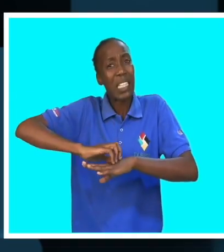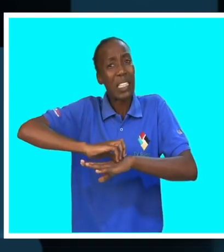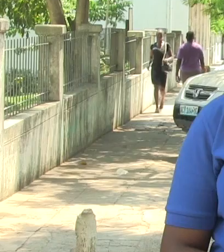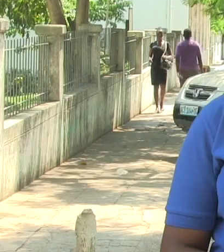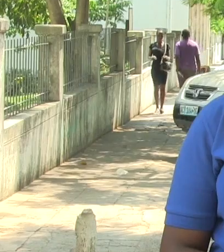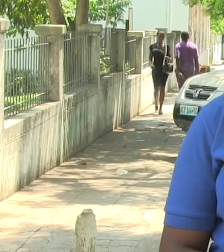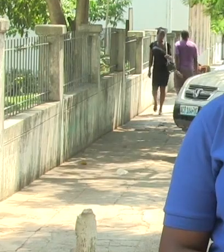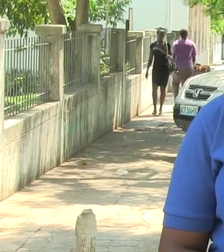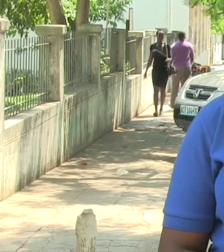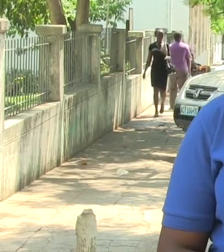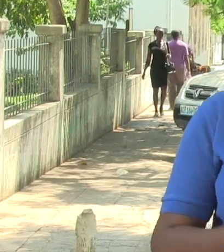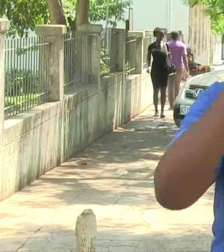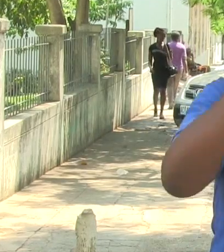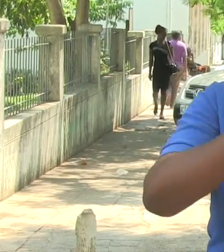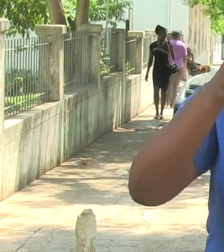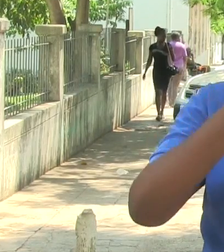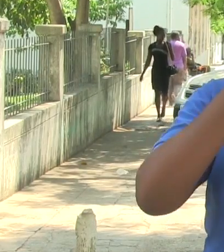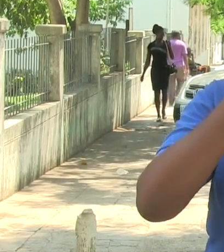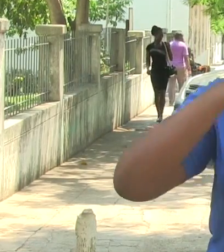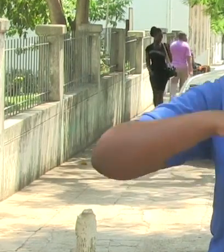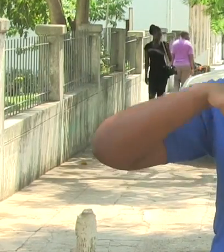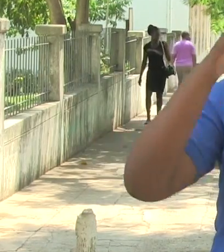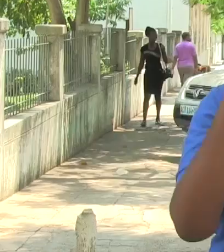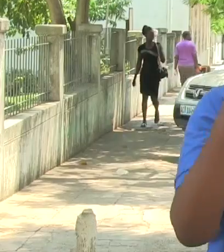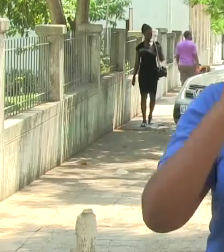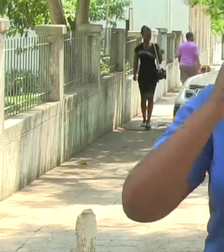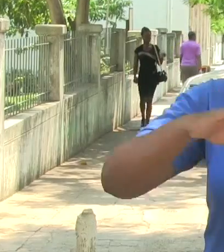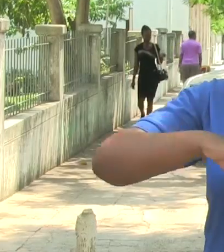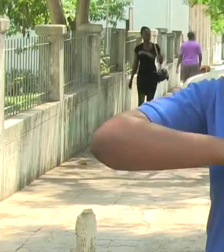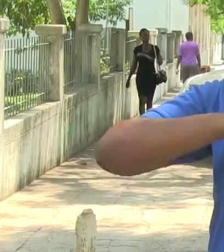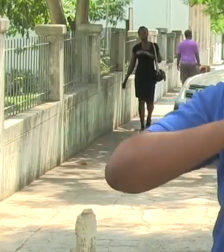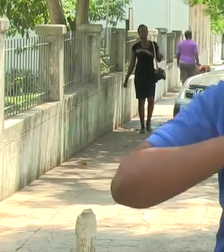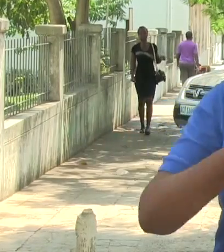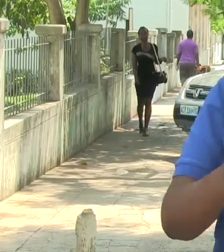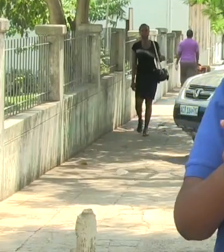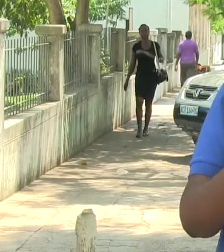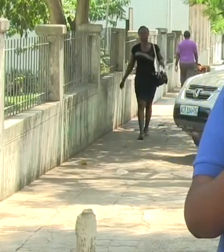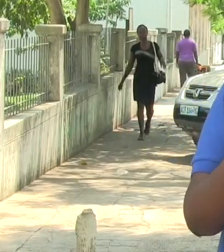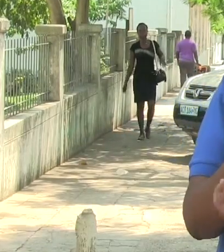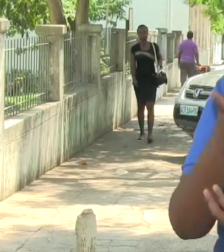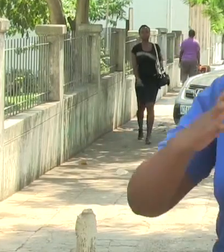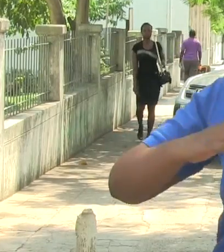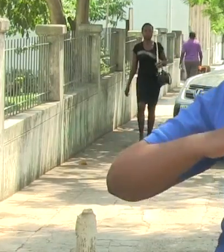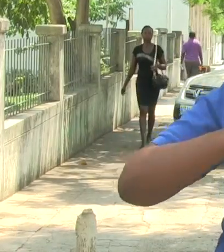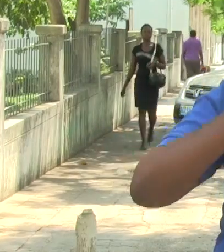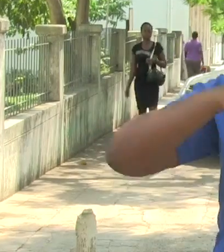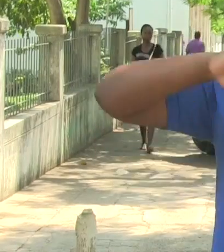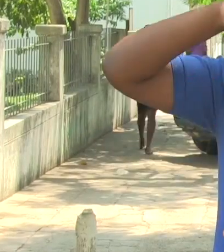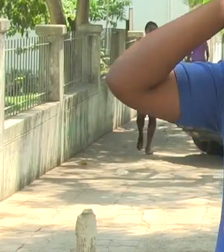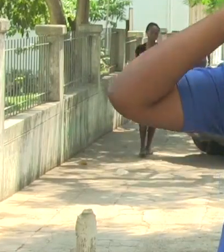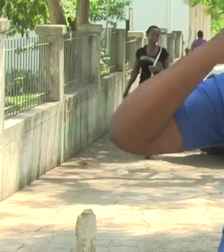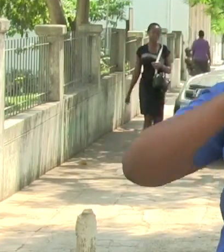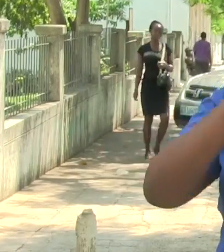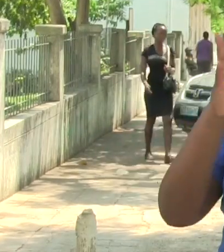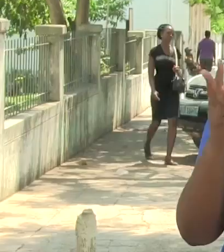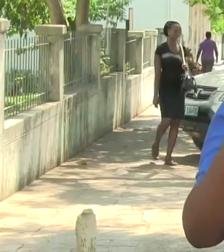O cancro da próstata é frequente em homens com mais de 40 anos de idade. É difícil fazer o tratamento no país